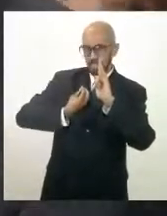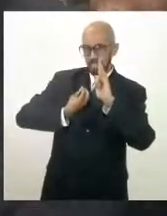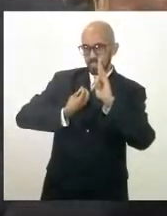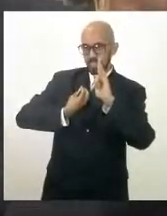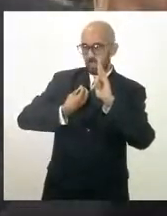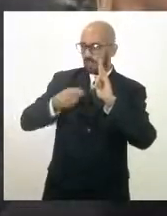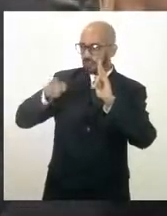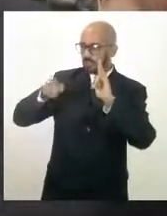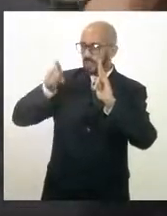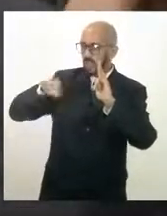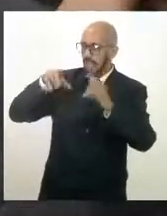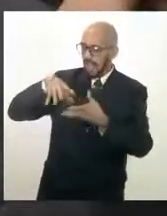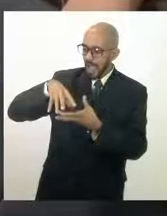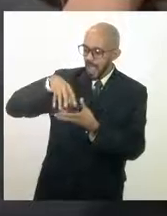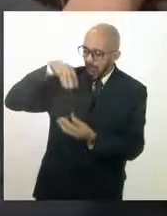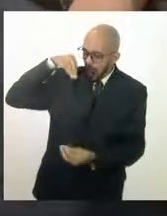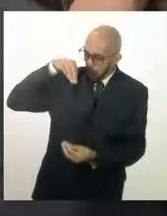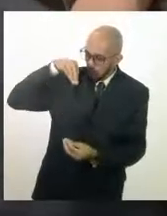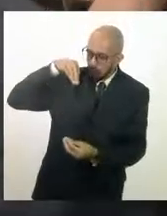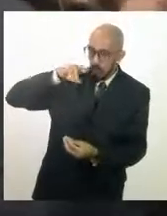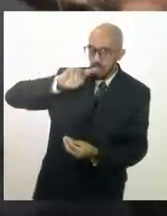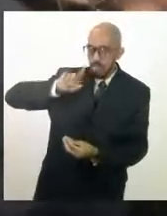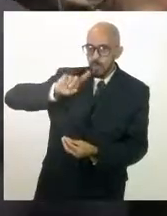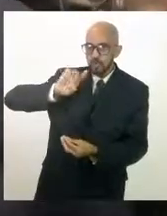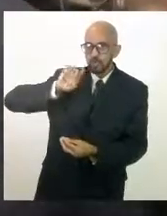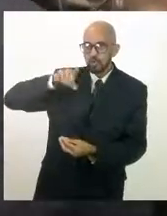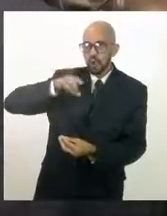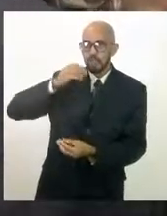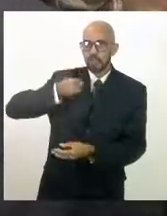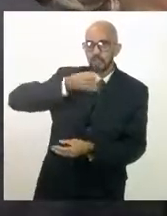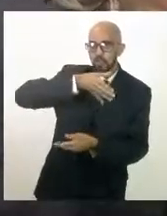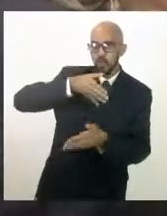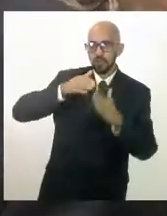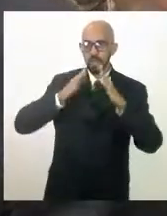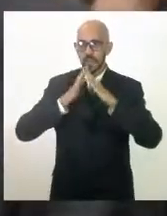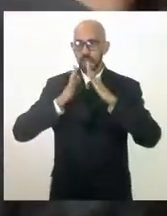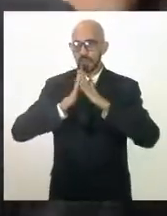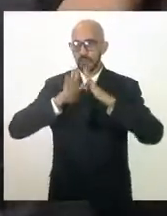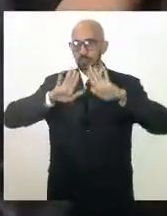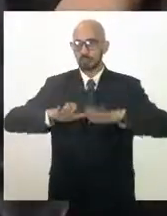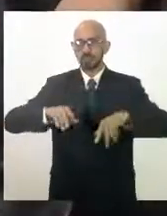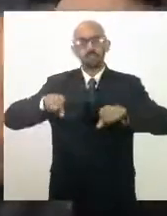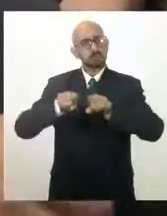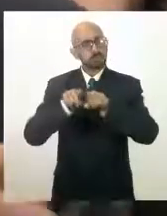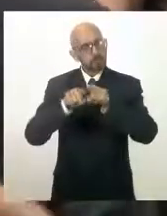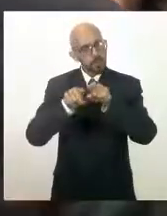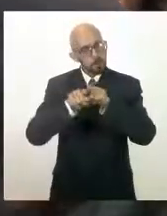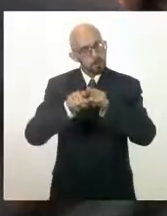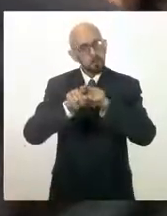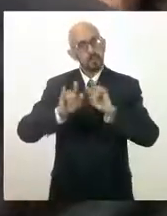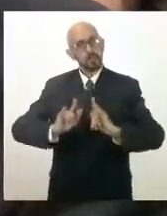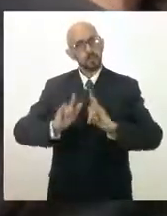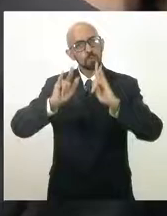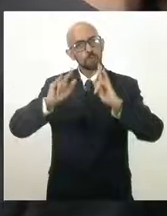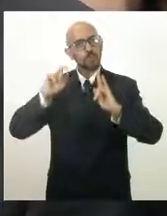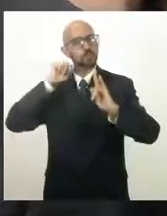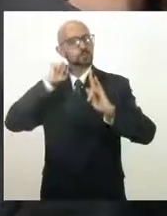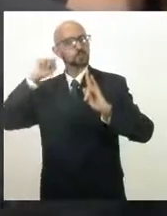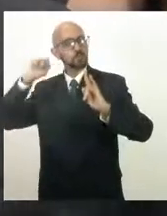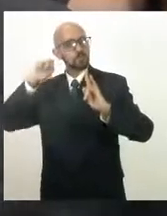tem sido a alma, não só dessa nova casa, como você também foi a alma do Palácio Tiradentes, que lá